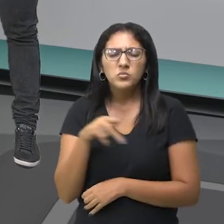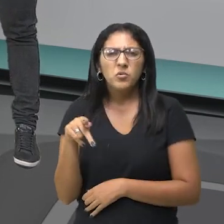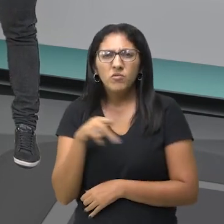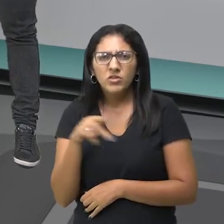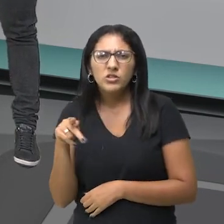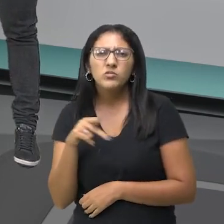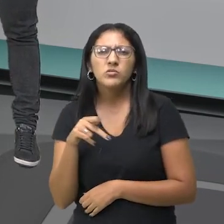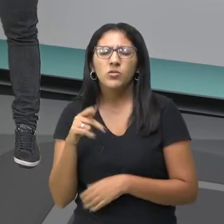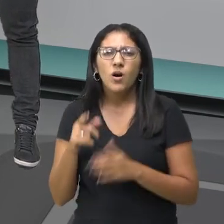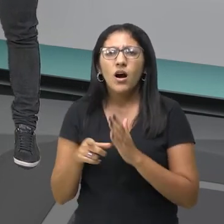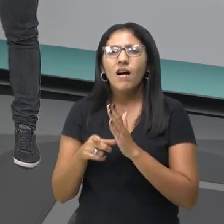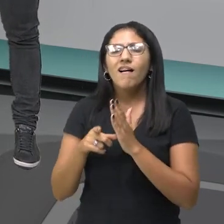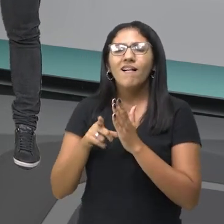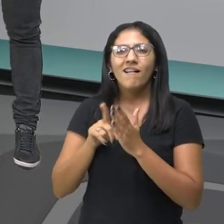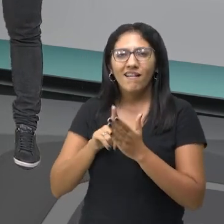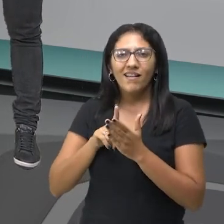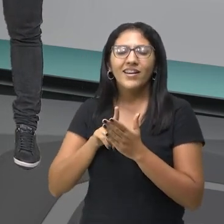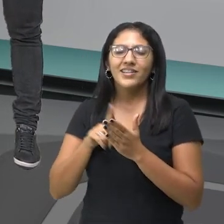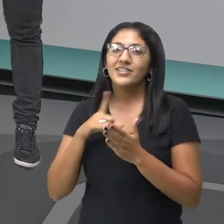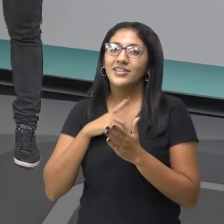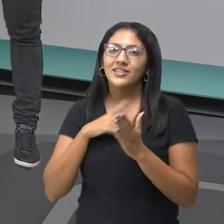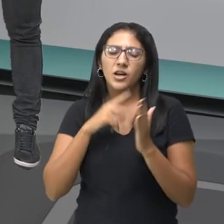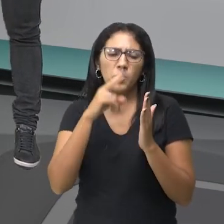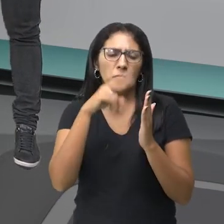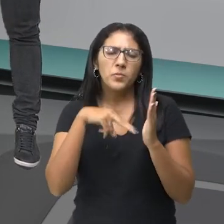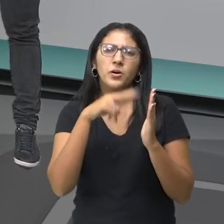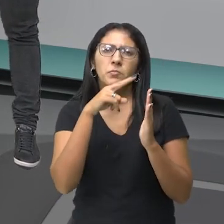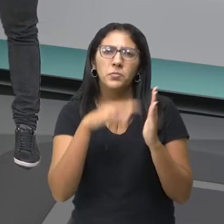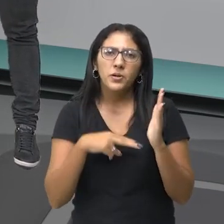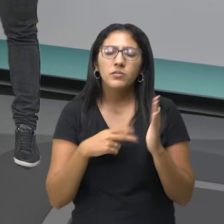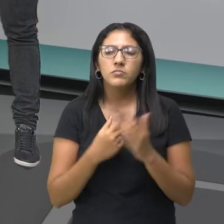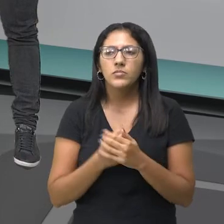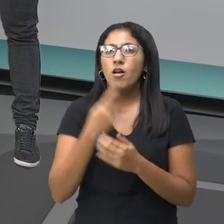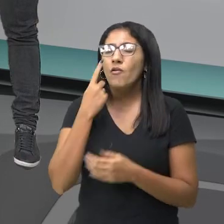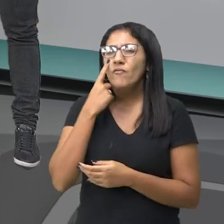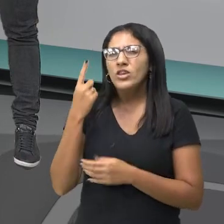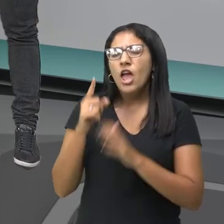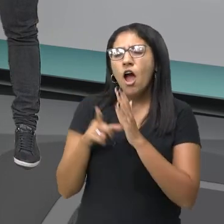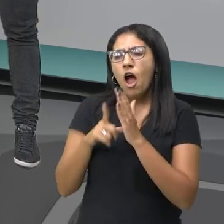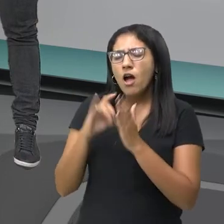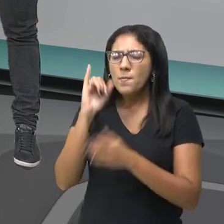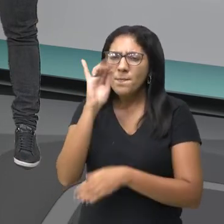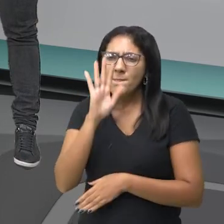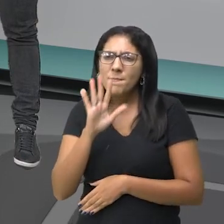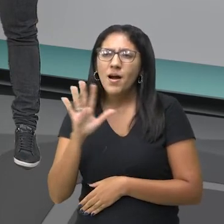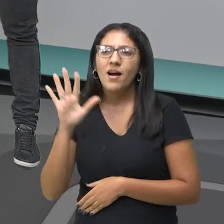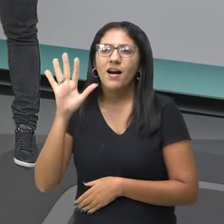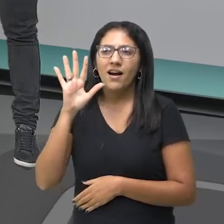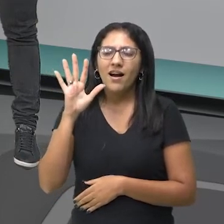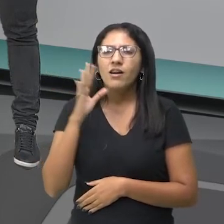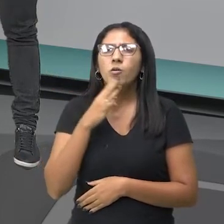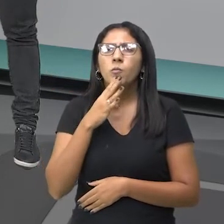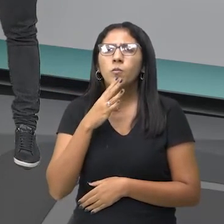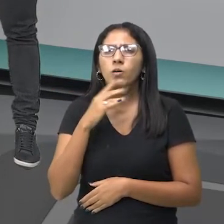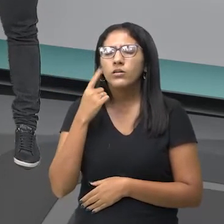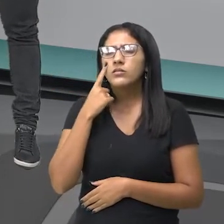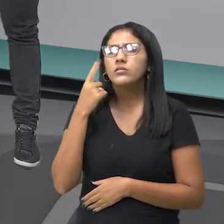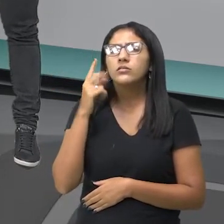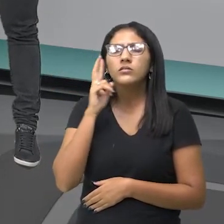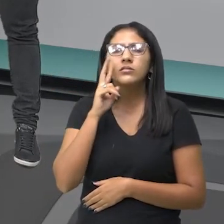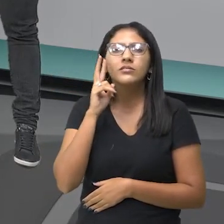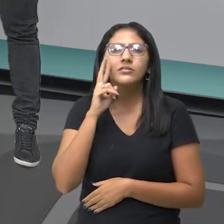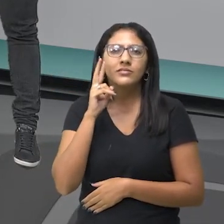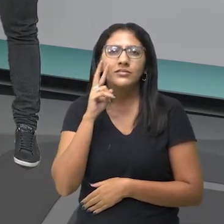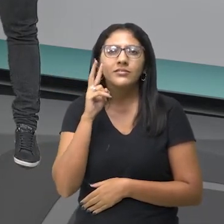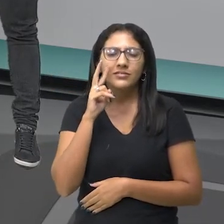já tinha acessado na leitura das imagens. Eu já vi a imagem do professor aqui, na hora que a gente começou a